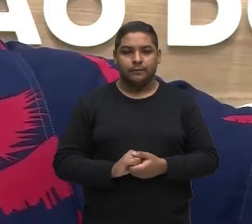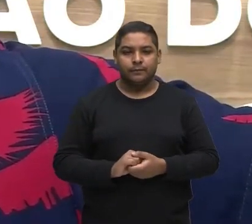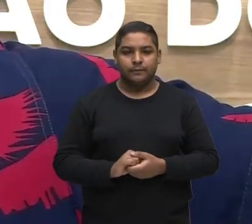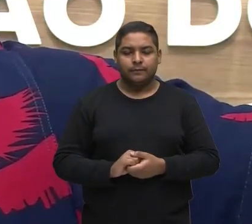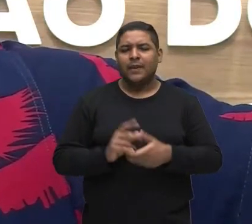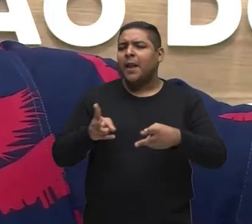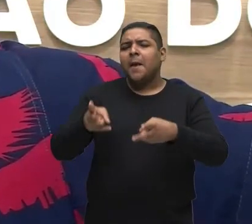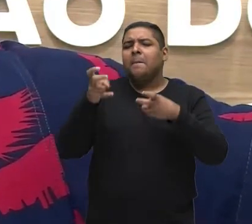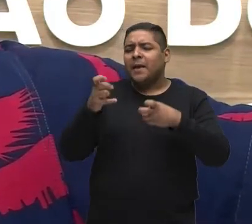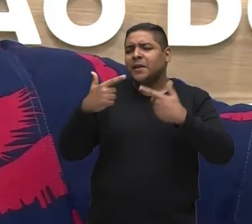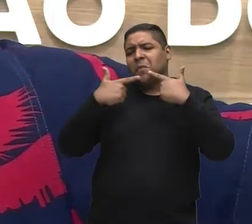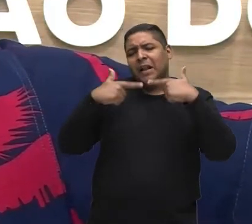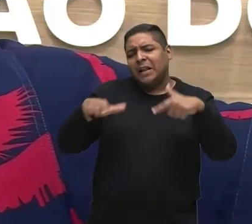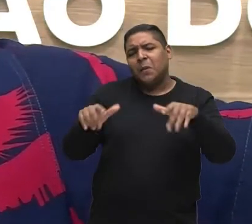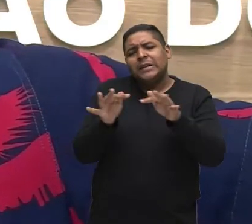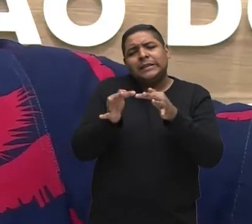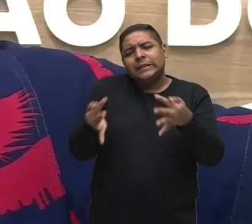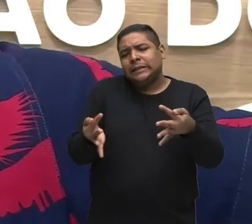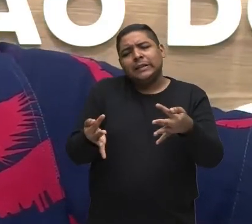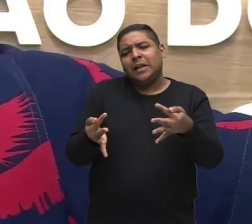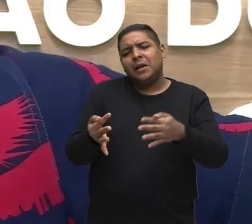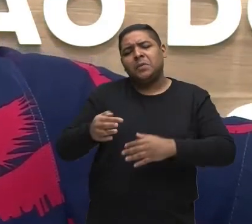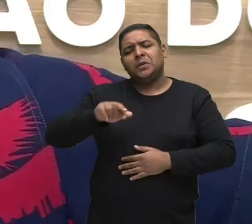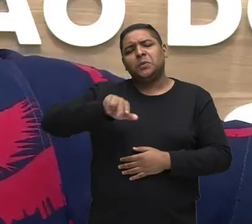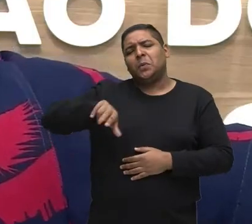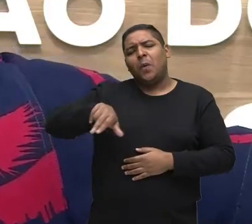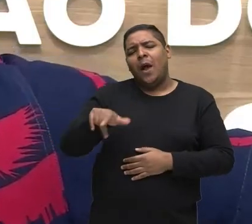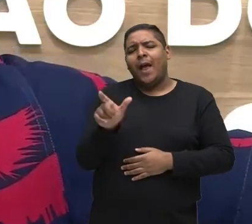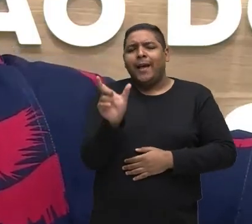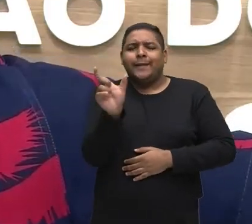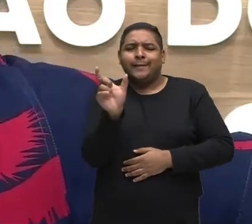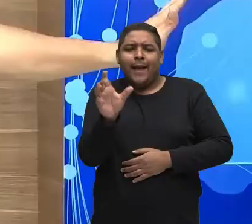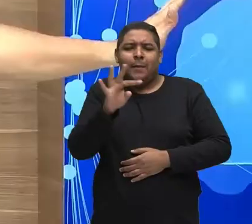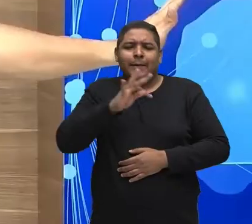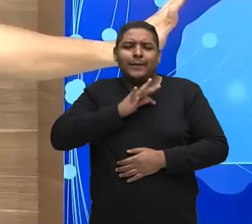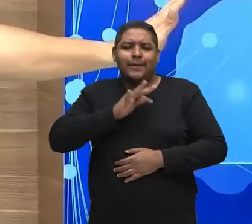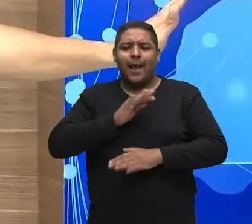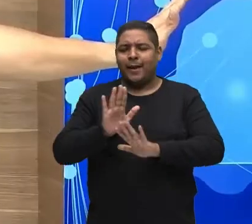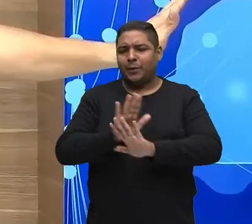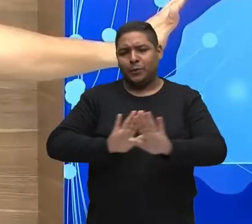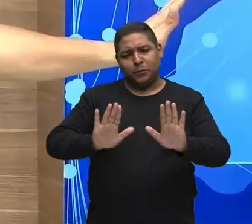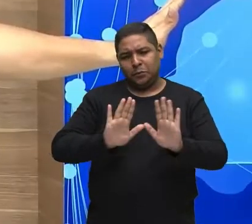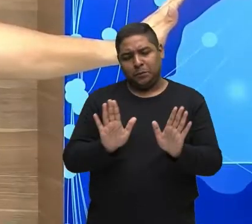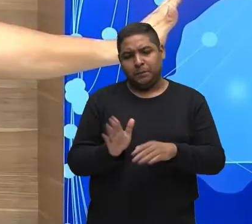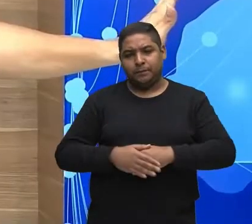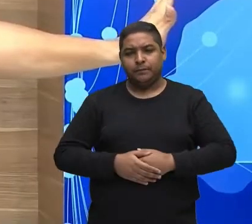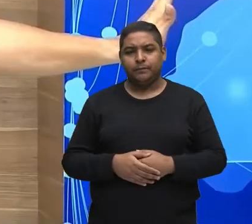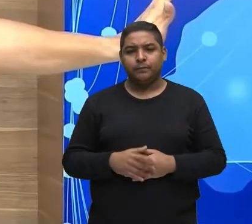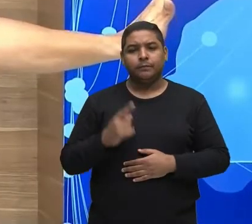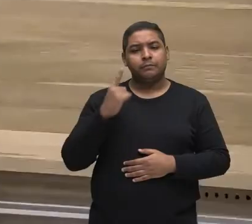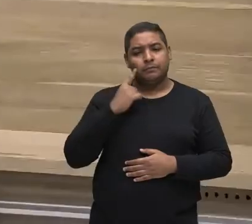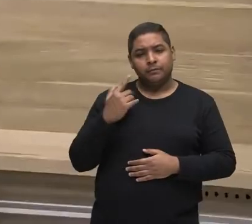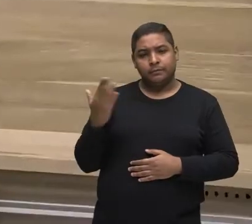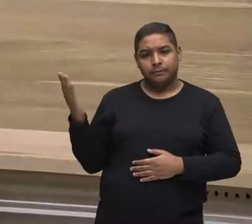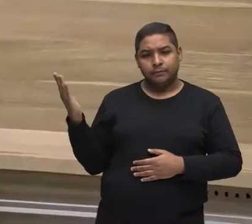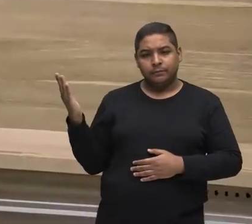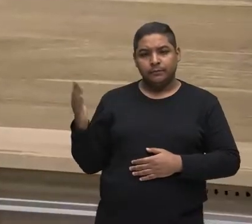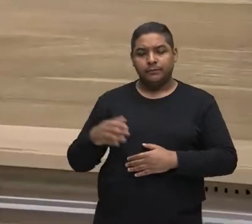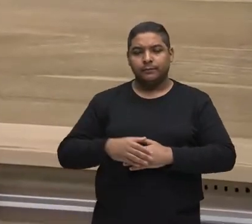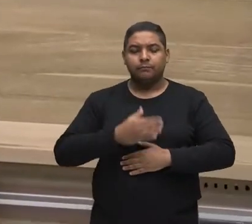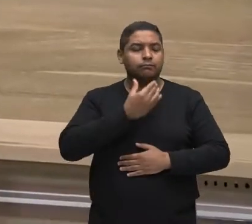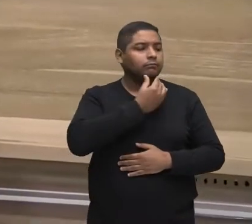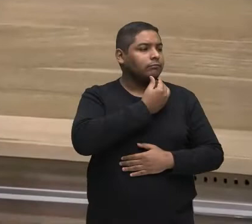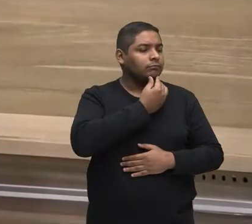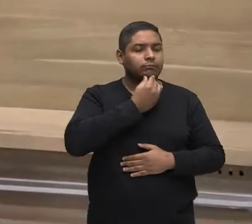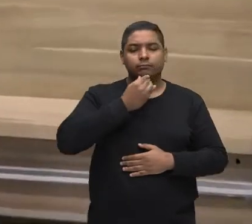Percebam que eu estou usando uma linguagem simples, nada de flexão, extensão, é cabecinha para o lado, cabecinha para o outro,